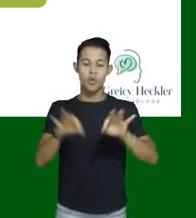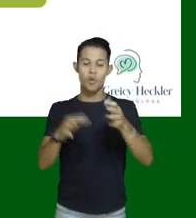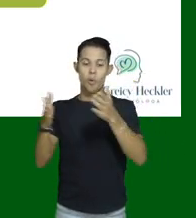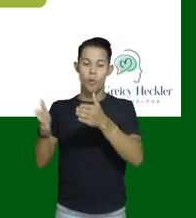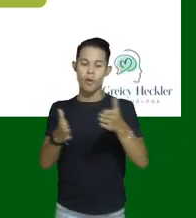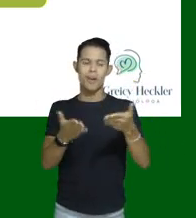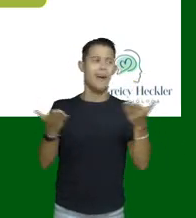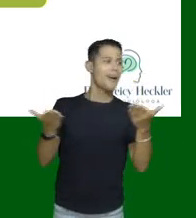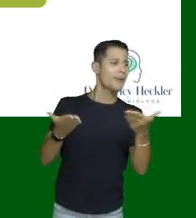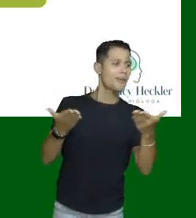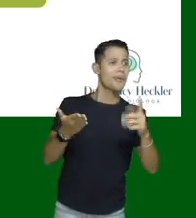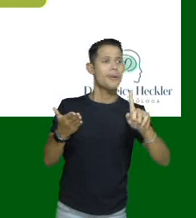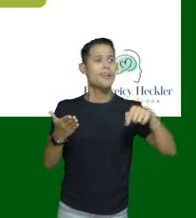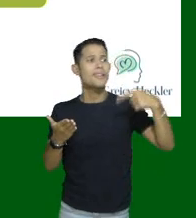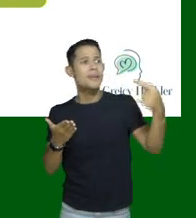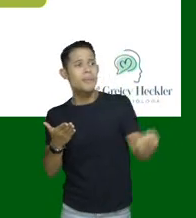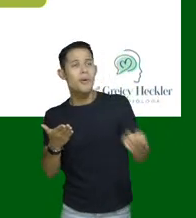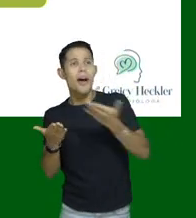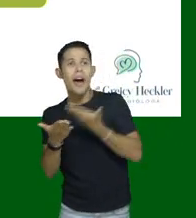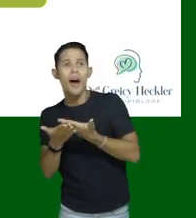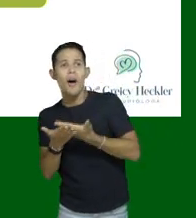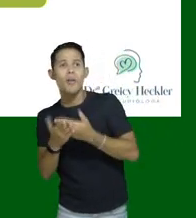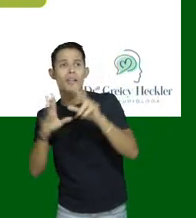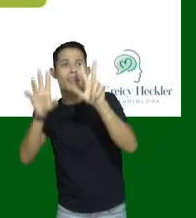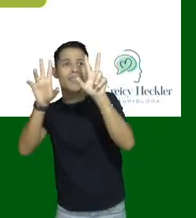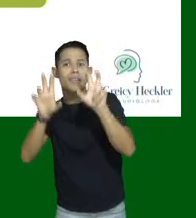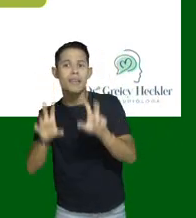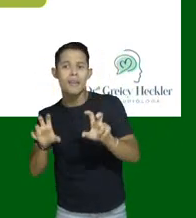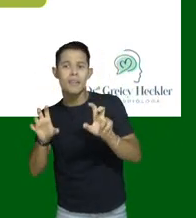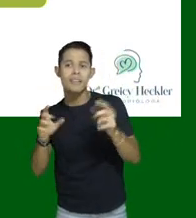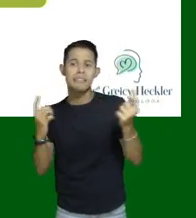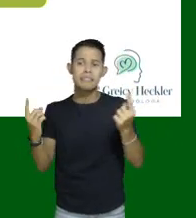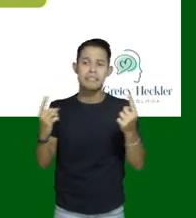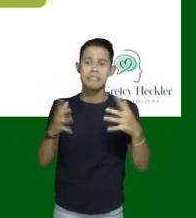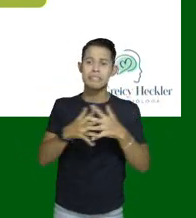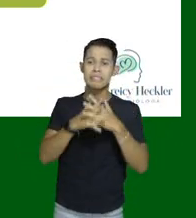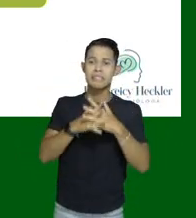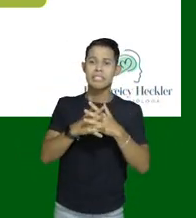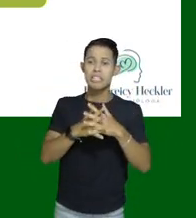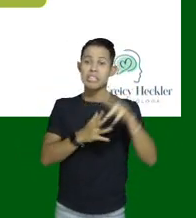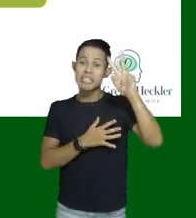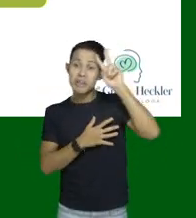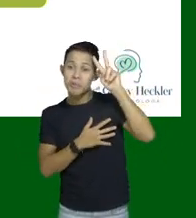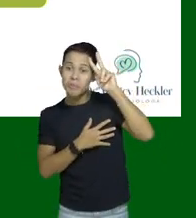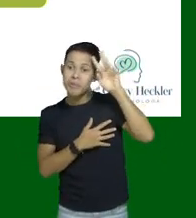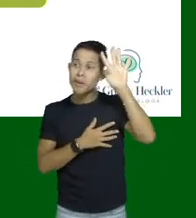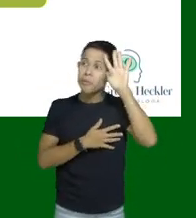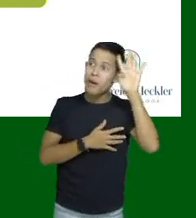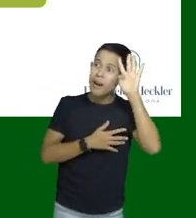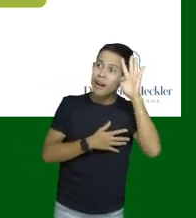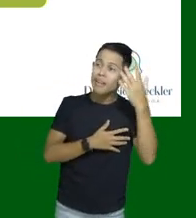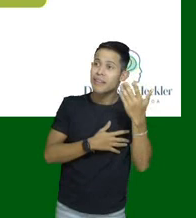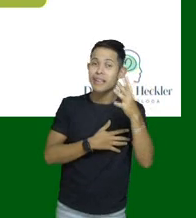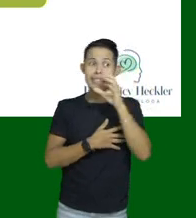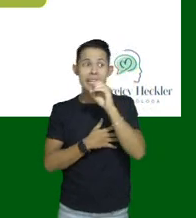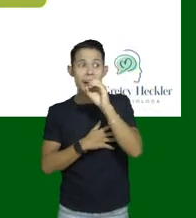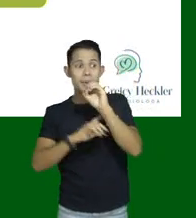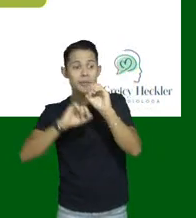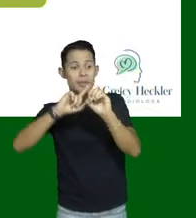depois? Ah, agora é aula tal, depois... Quando é que é segunda-feira? Quando é que é quarta? O que vem depois do sábado?